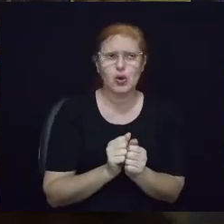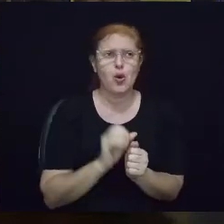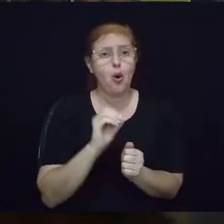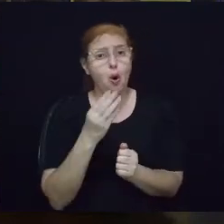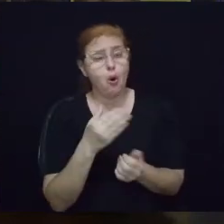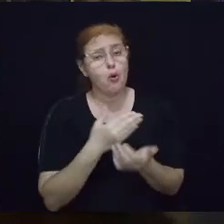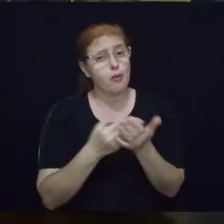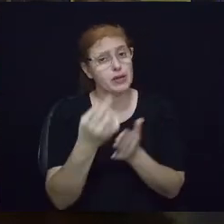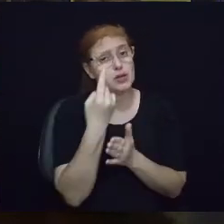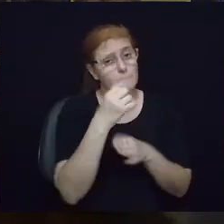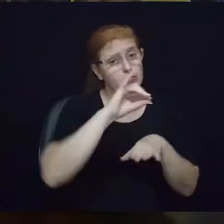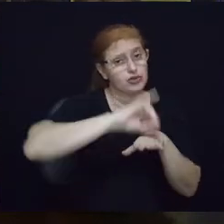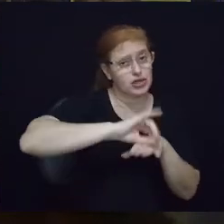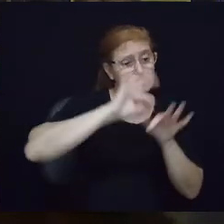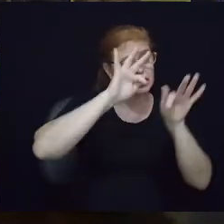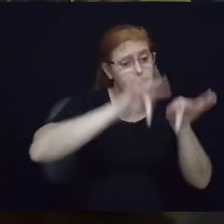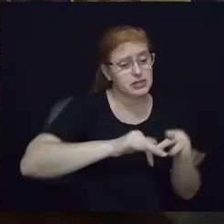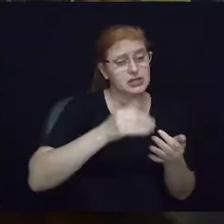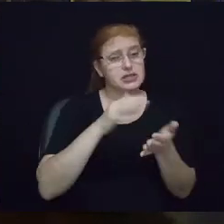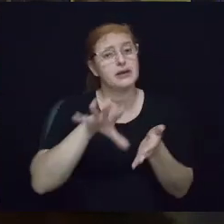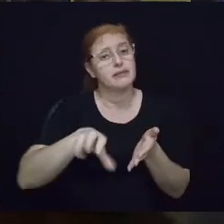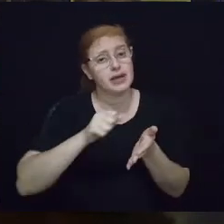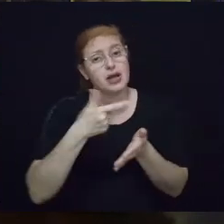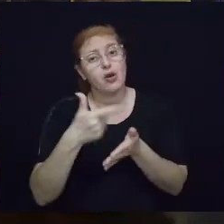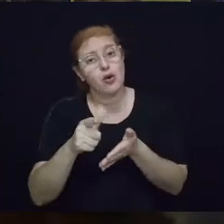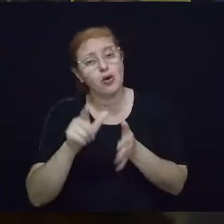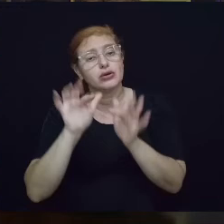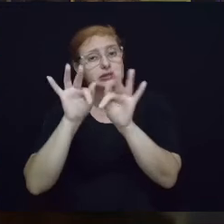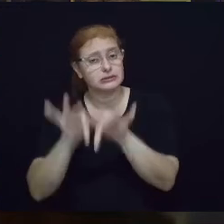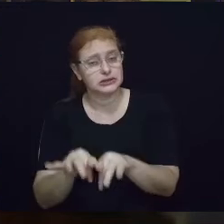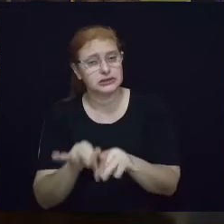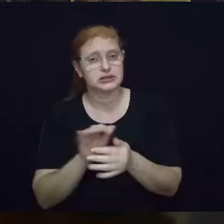Começa uma, termina, começa outra, termina.